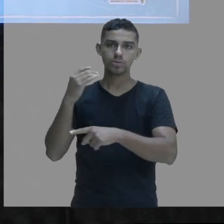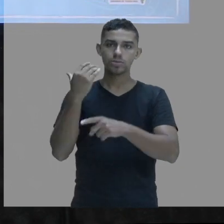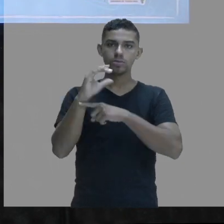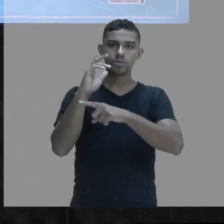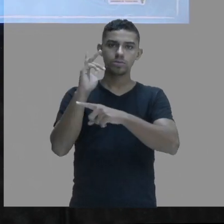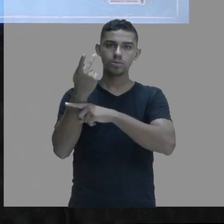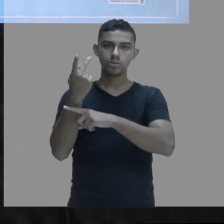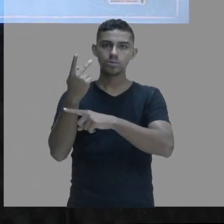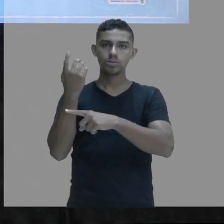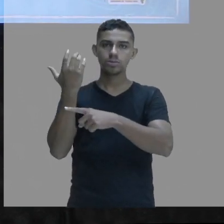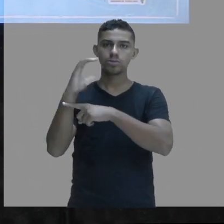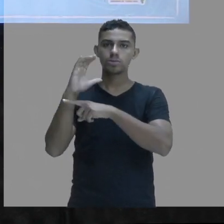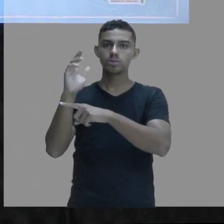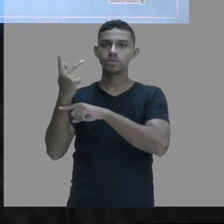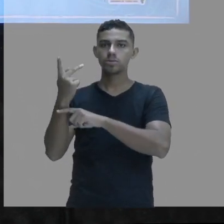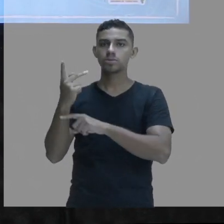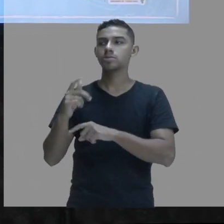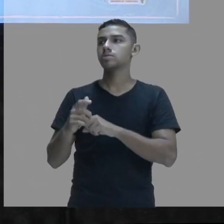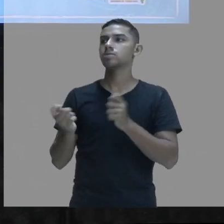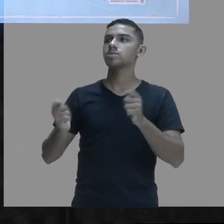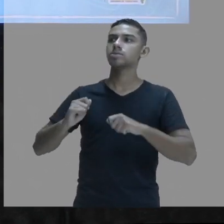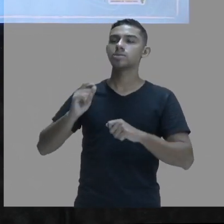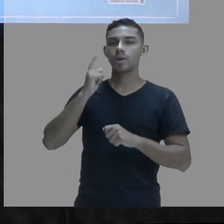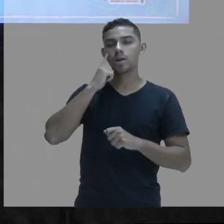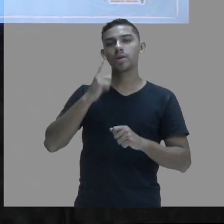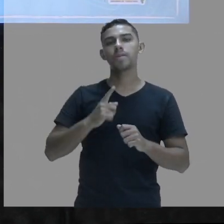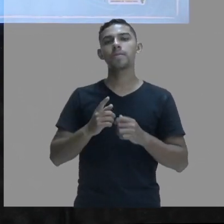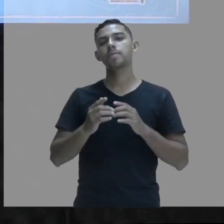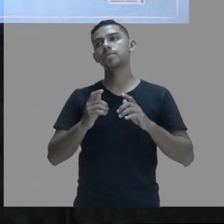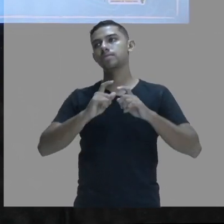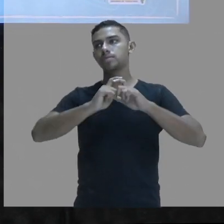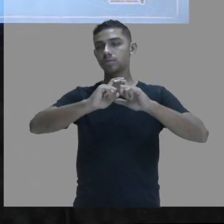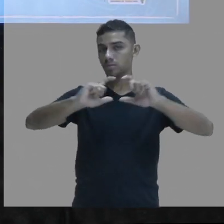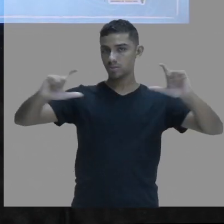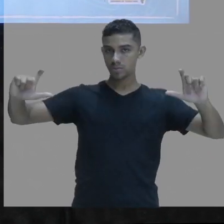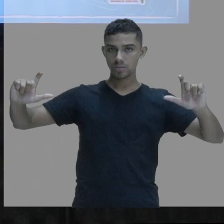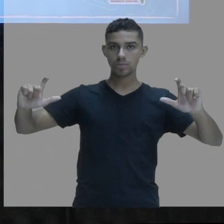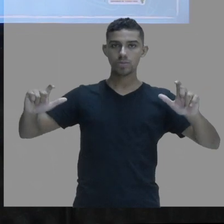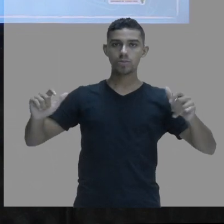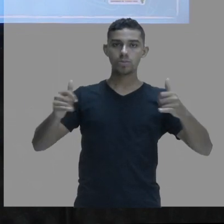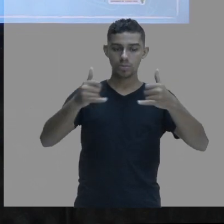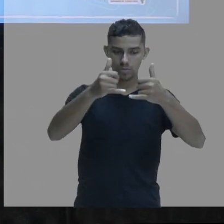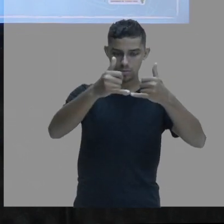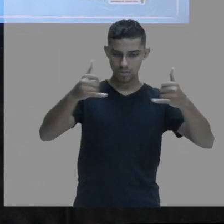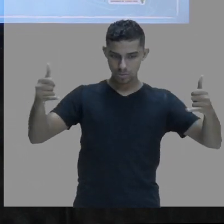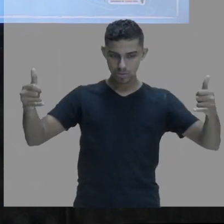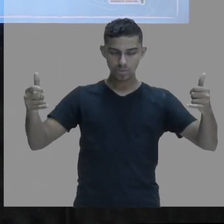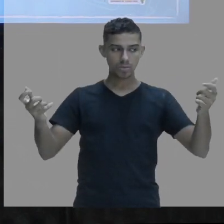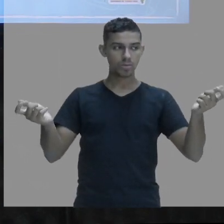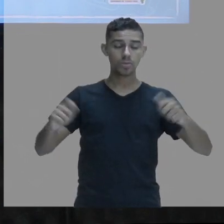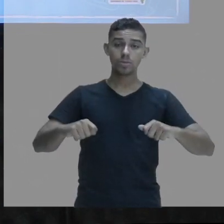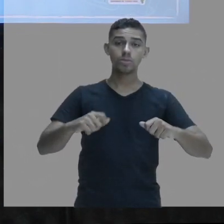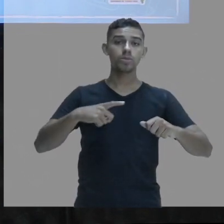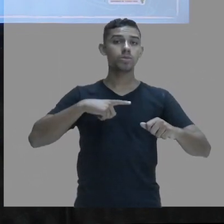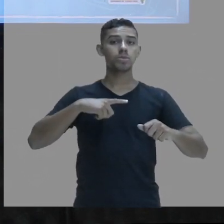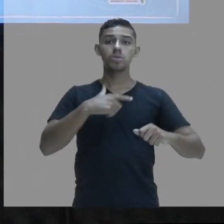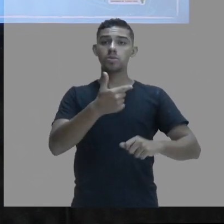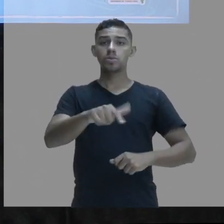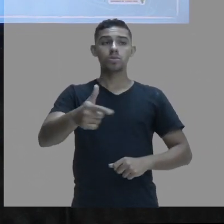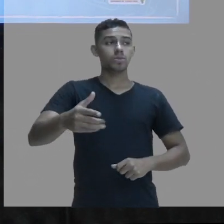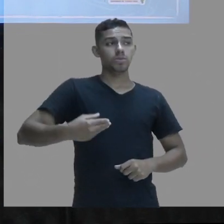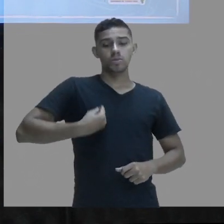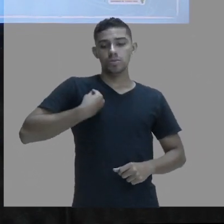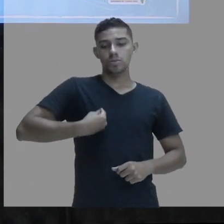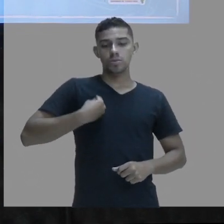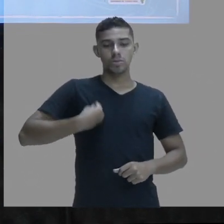ligação dupla. Se pegarmos assim, de forma reta, linear, a gente não teria a presença